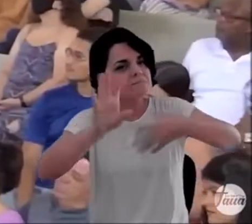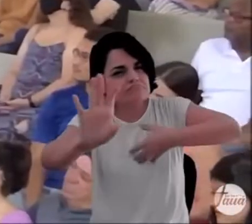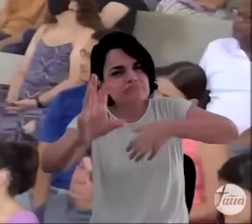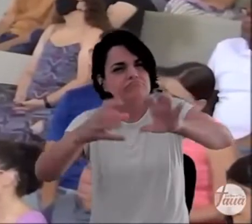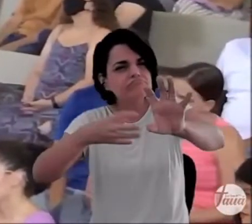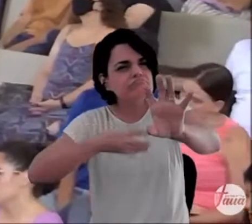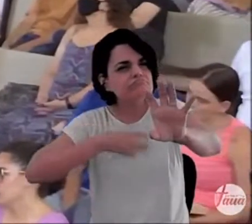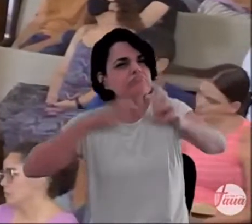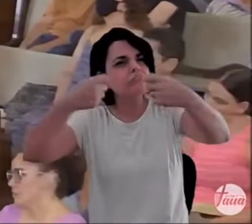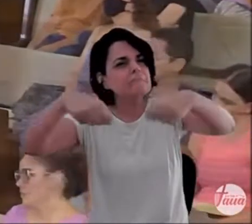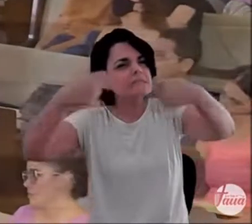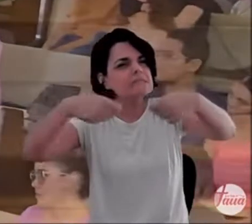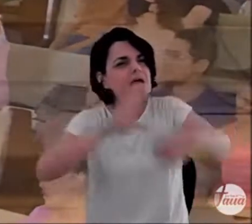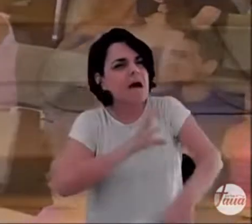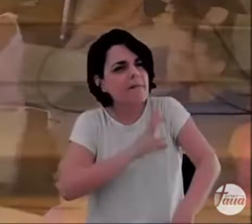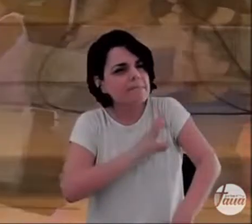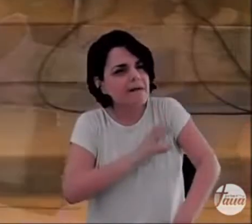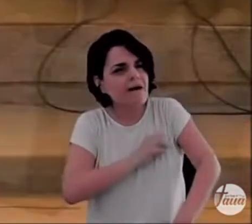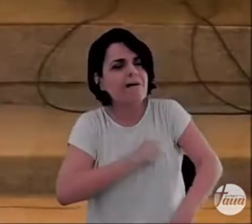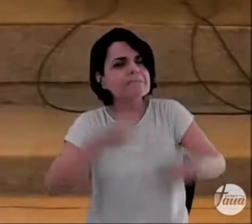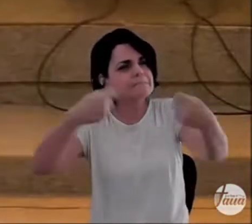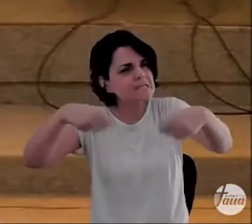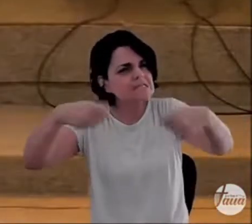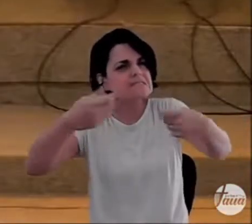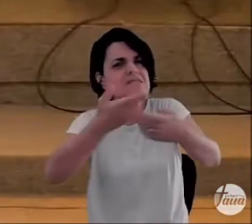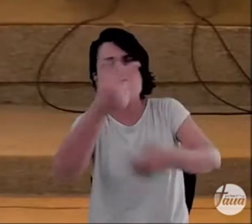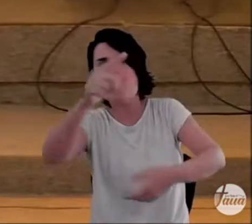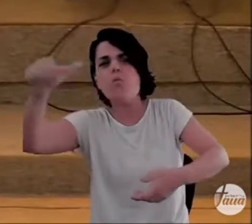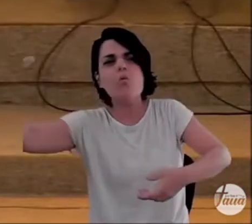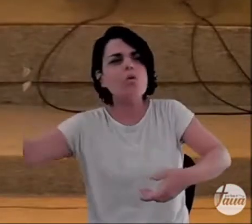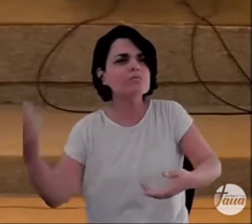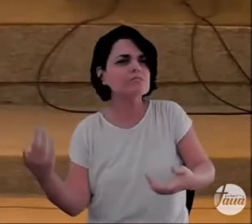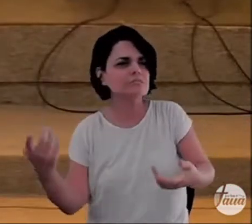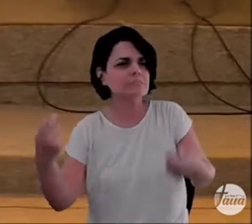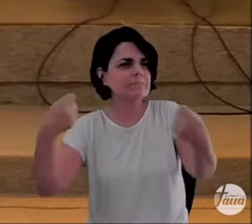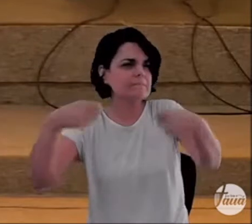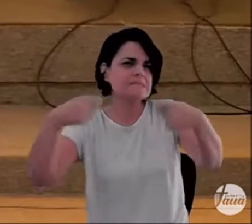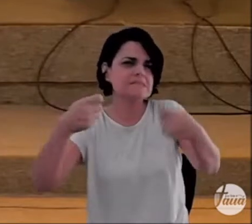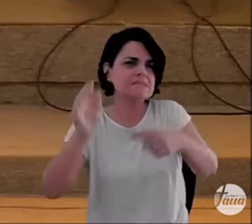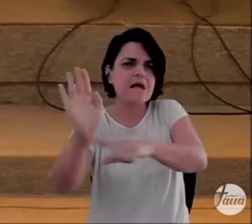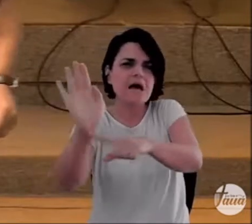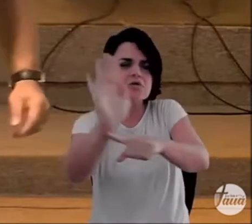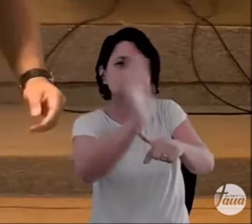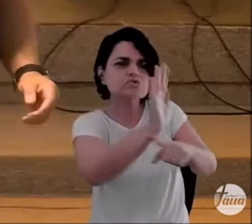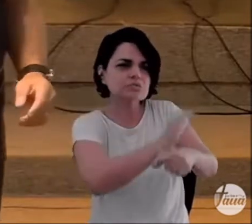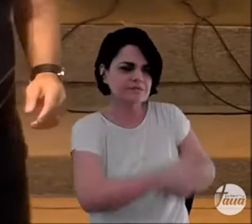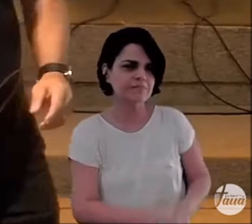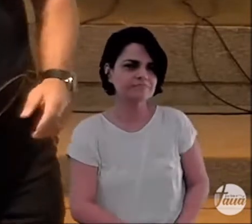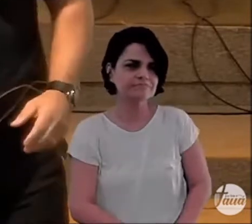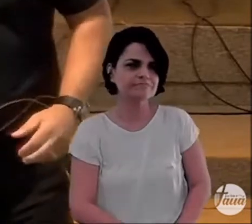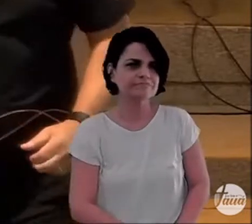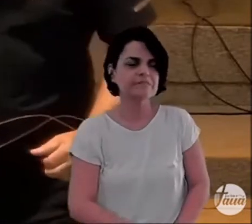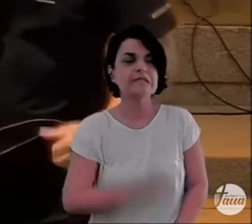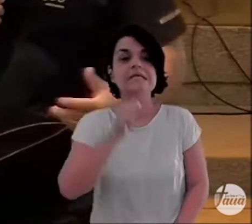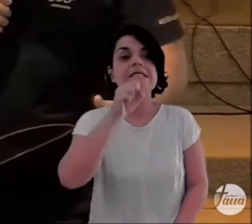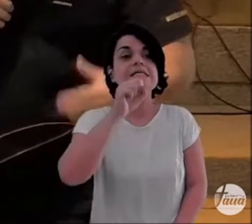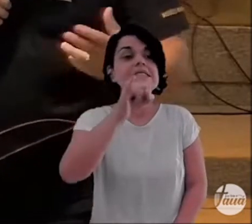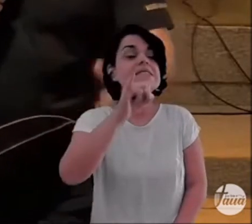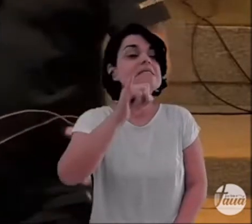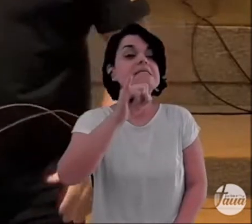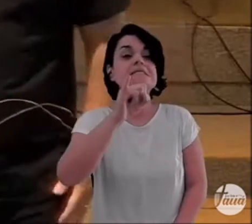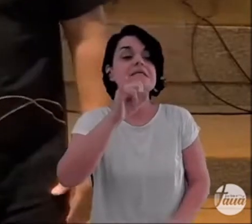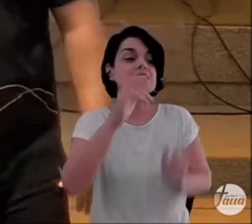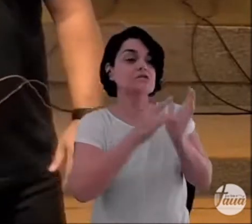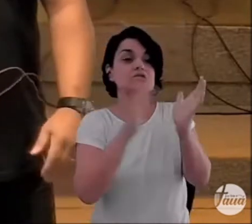Irmão, Jesus foi acusado de tudo, menos de não ser dizimista. Se Jesus não tivesse, se Jesus não entregasse dízimos